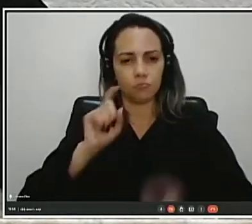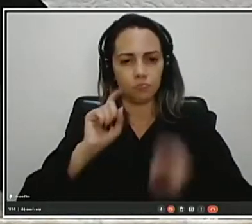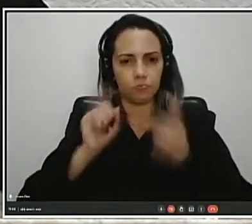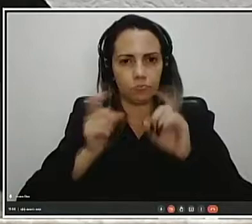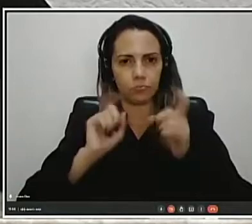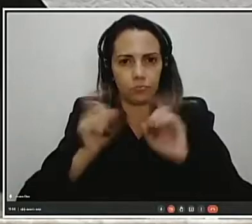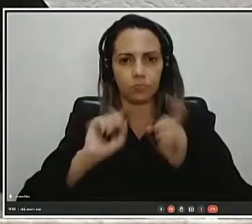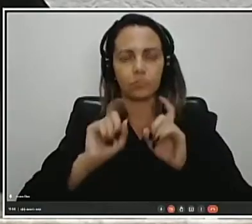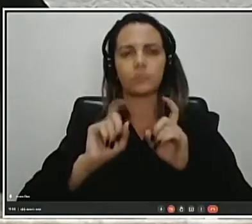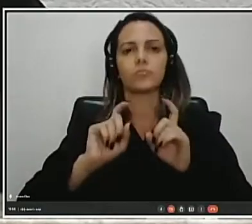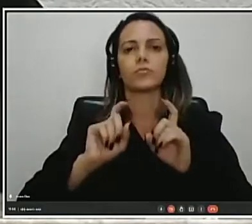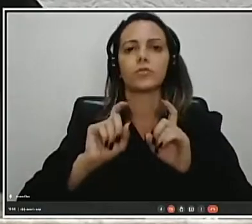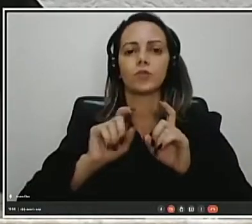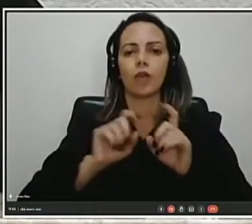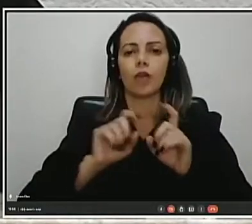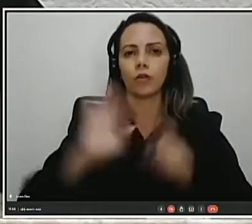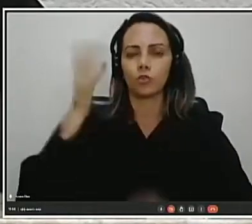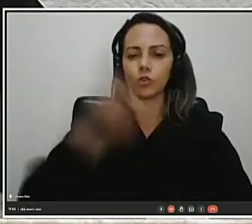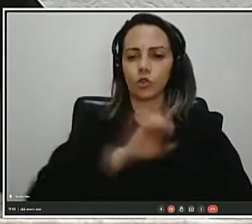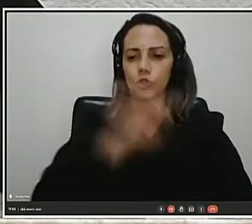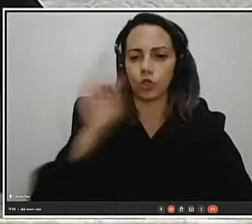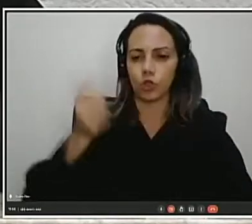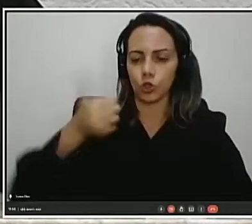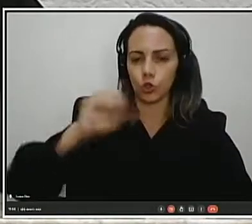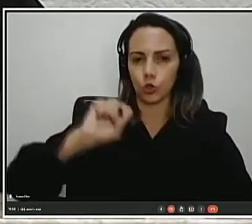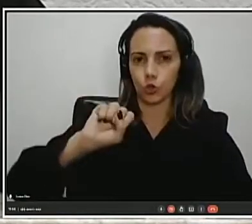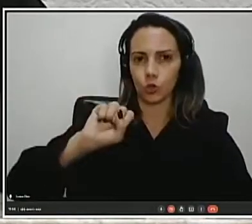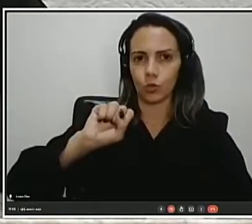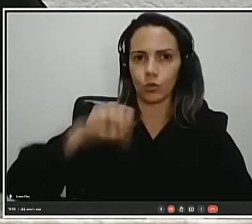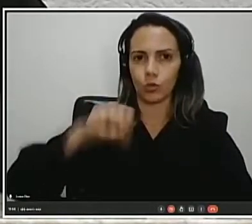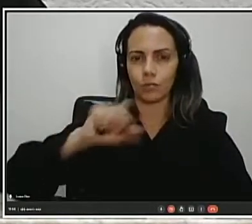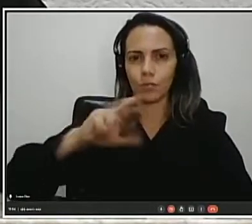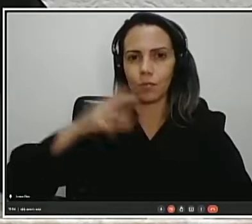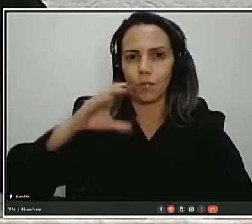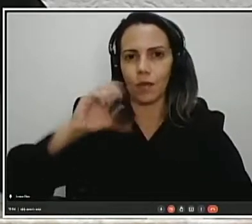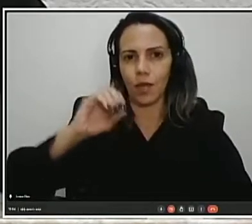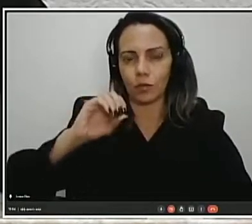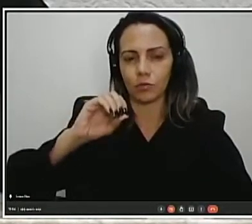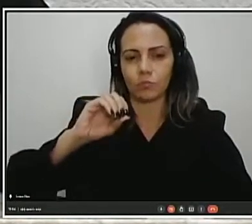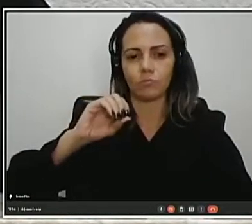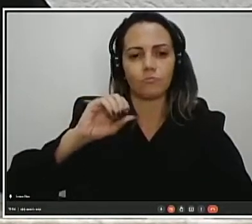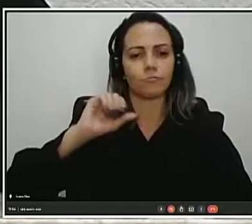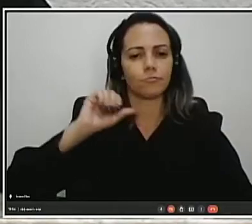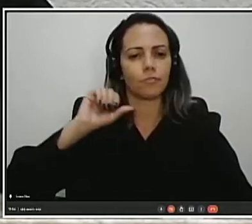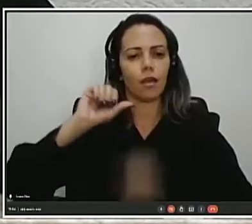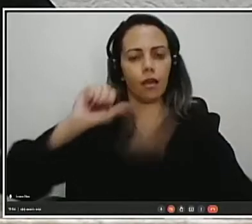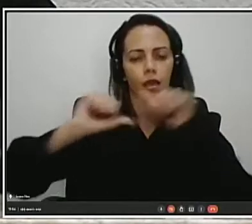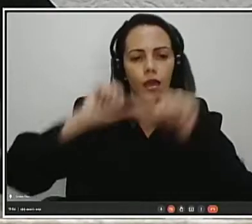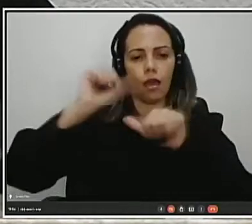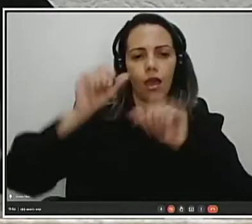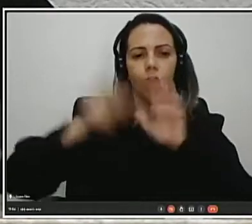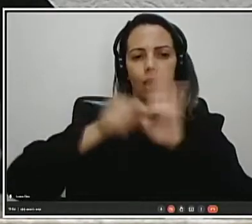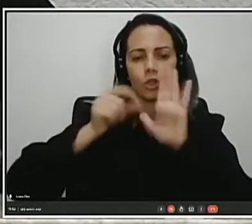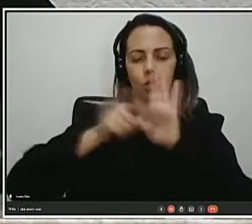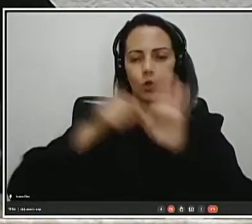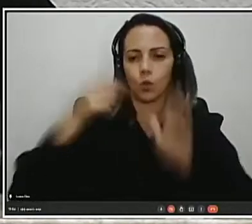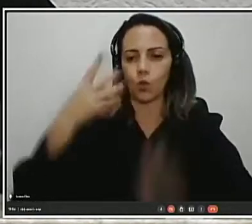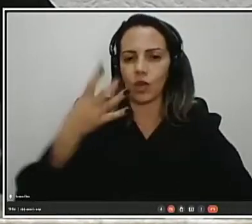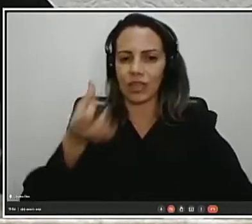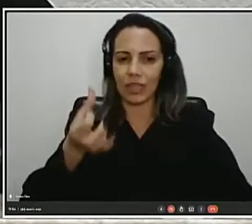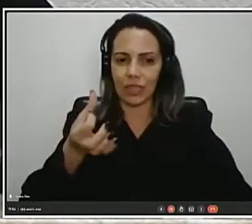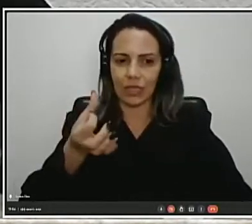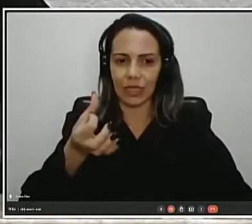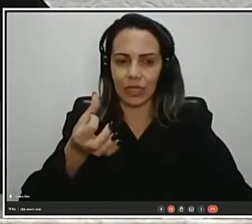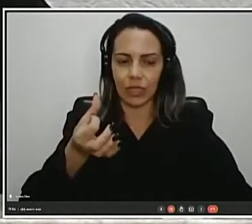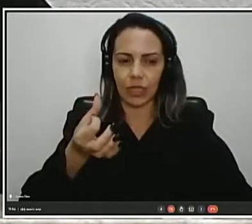pública realizada no dia 18 de março de 2022, alteração no artigo 46, para que possa, ao